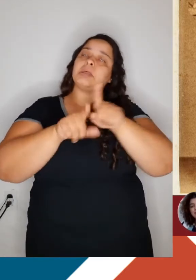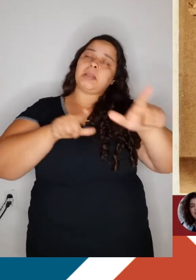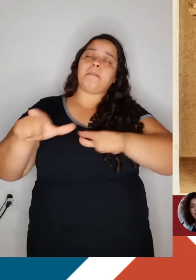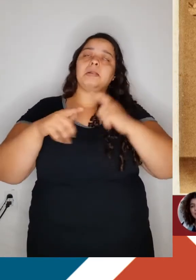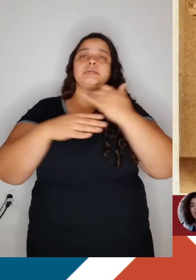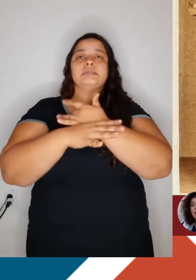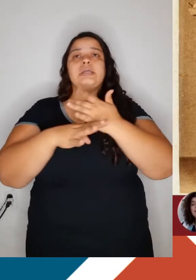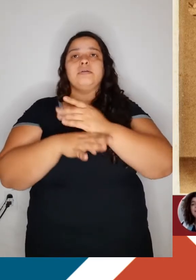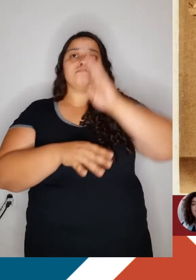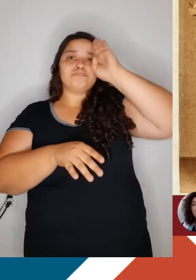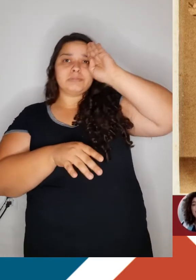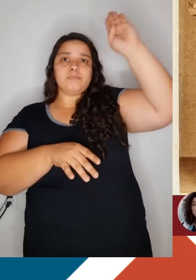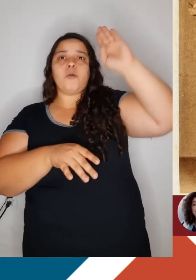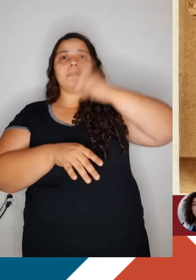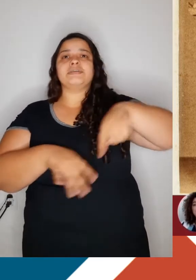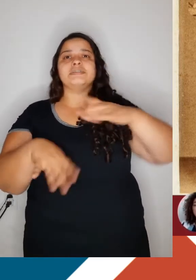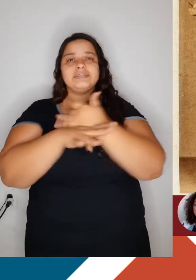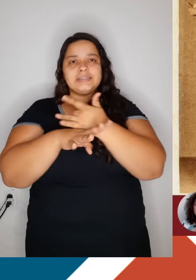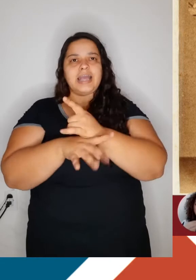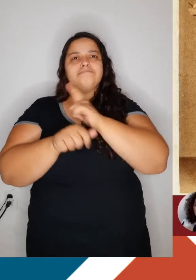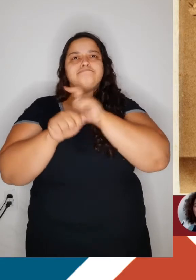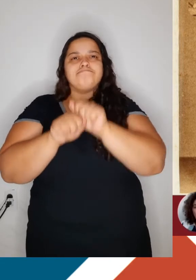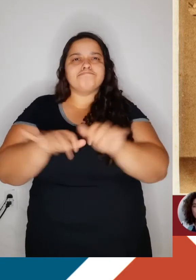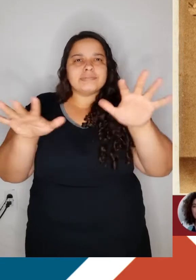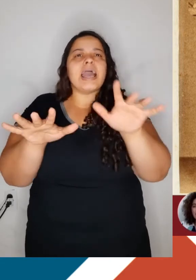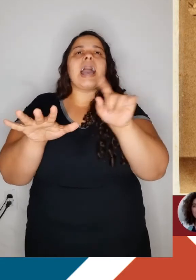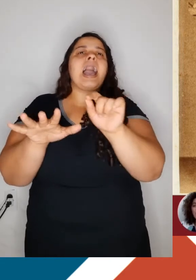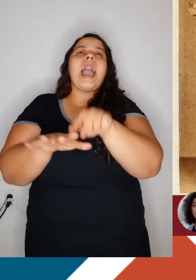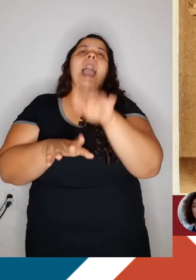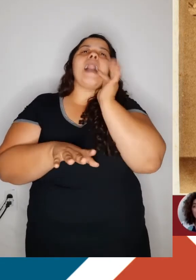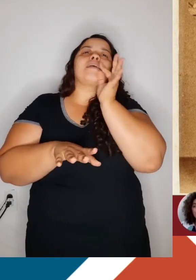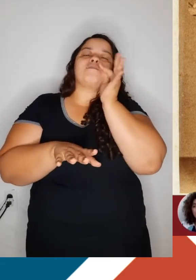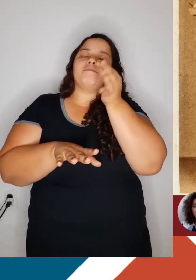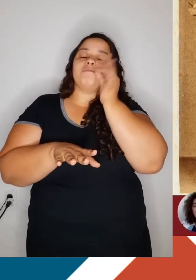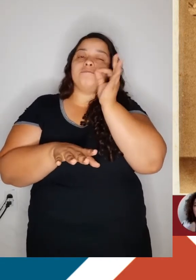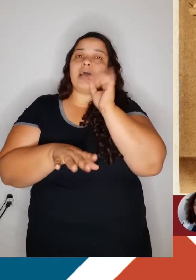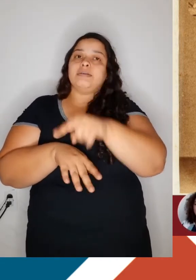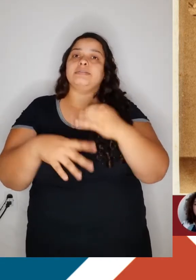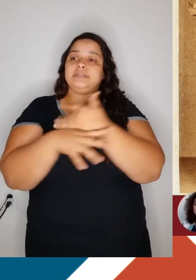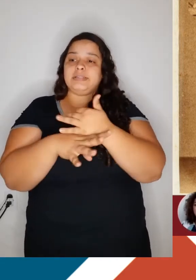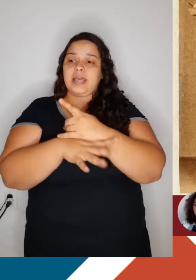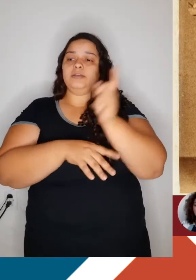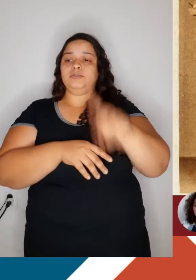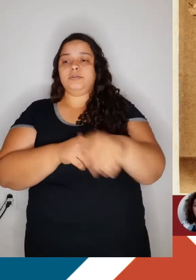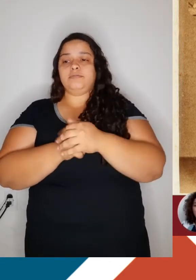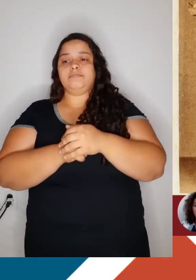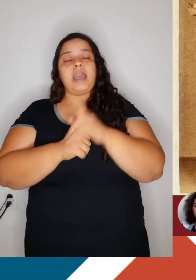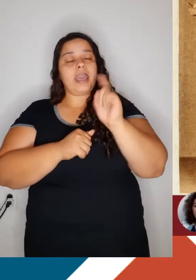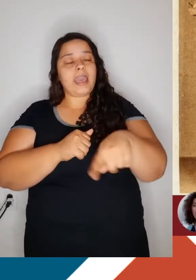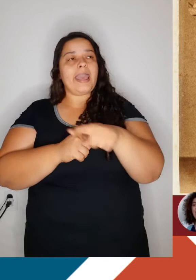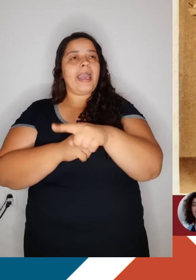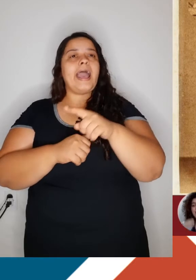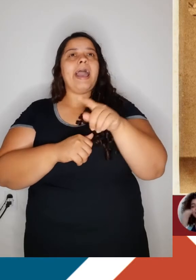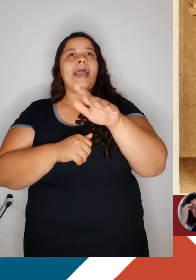serviços nas cidades, principalmente as cidades que cresciam com a prosperidade do café. É durante esse período que se torna